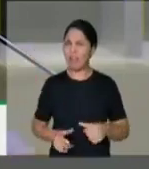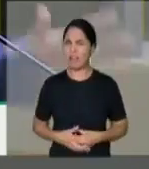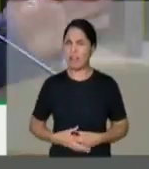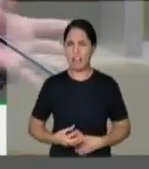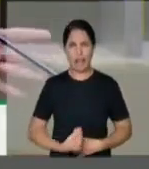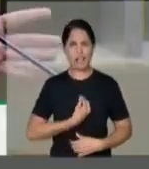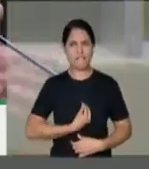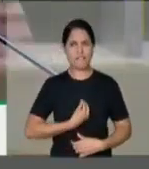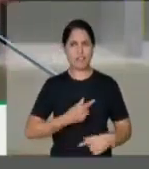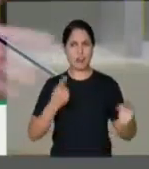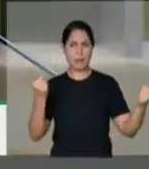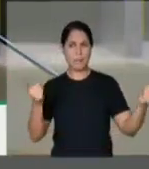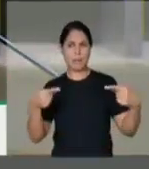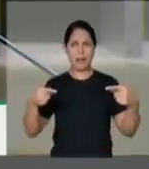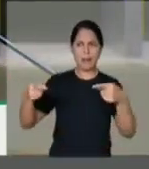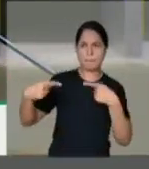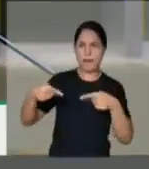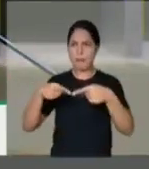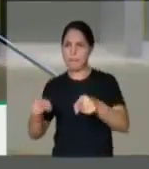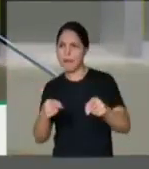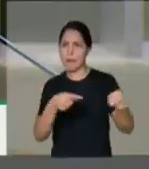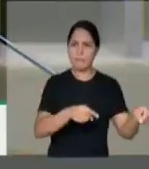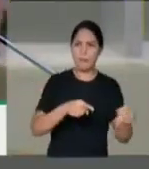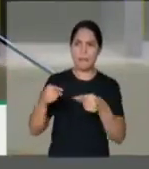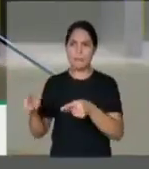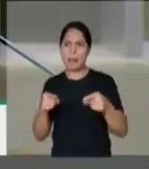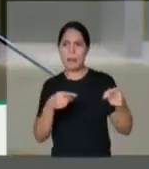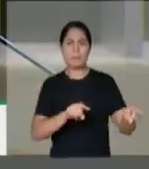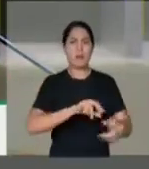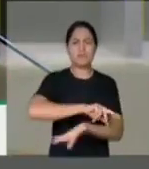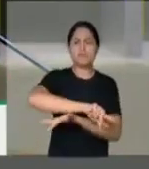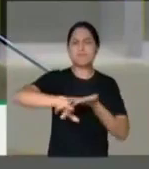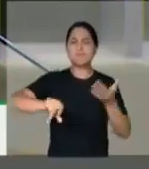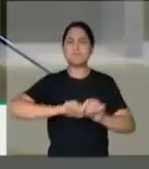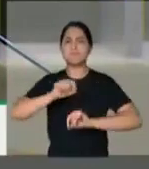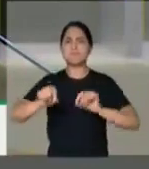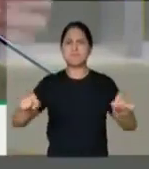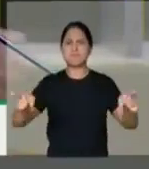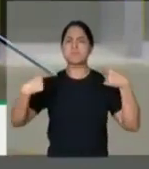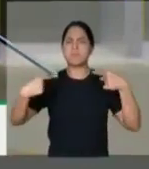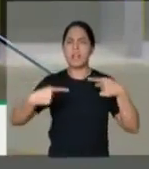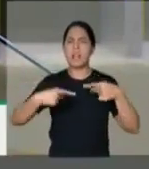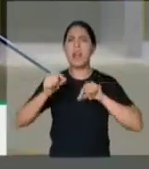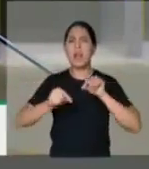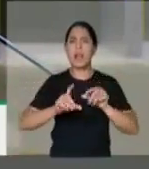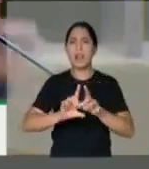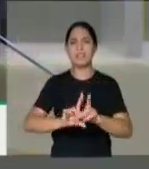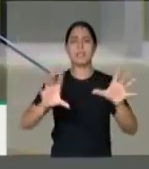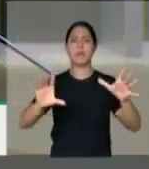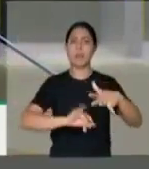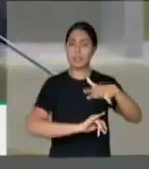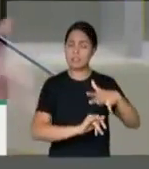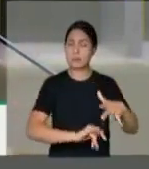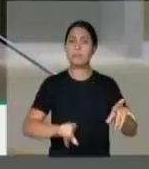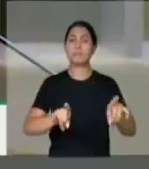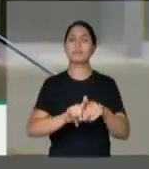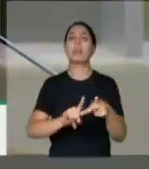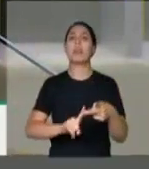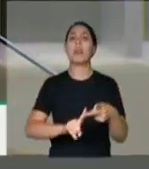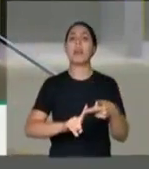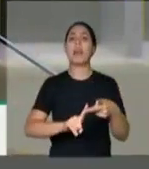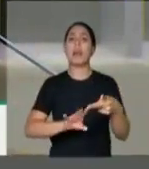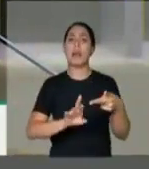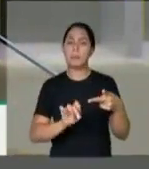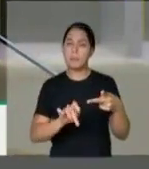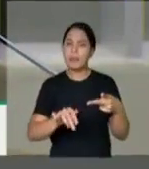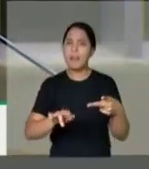vivendo ataques muito claros, muito diretos às instituições democráticas, às instituições